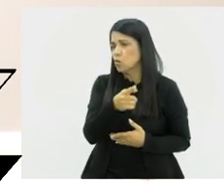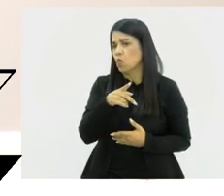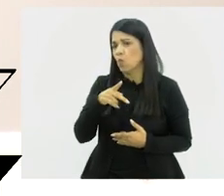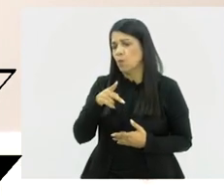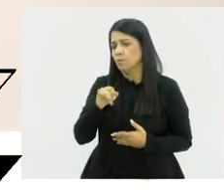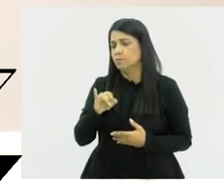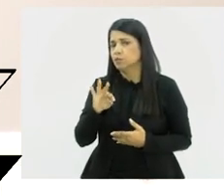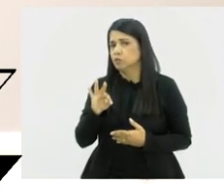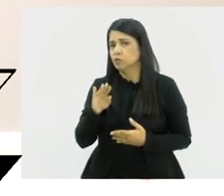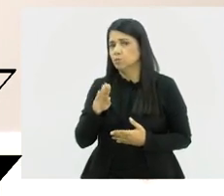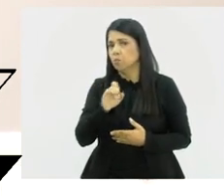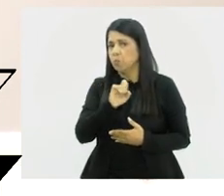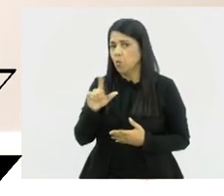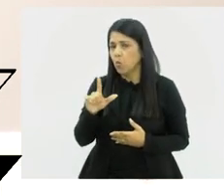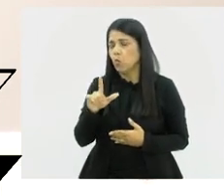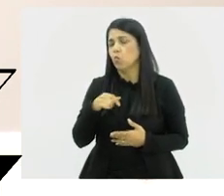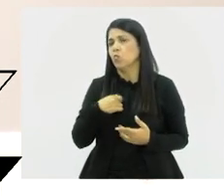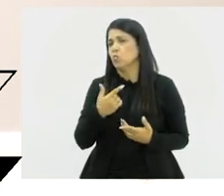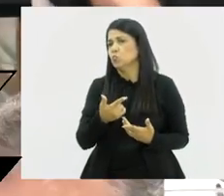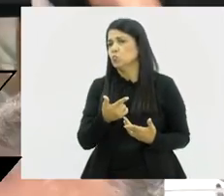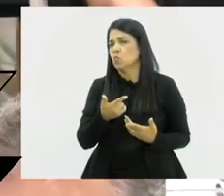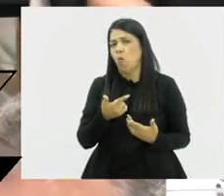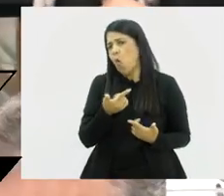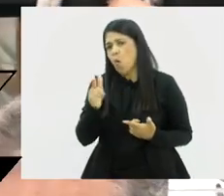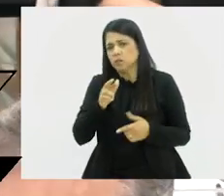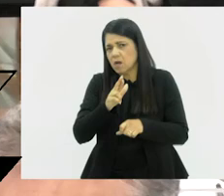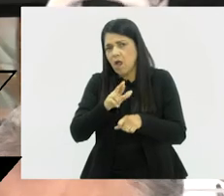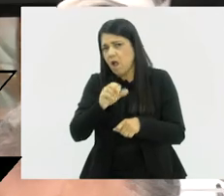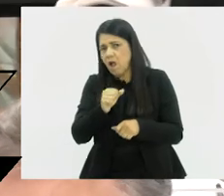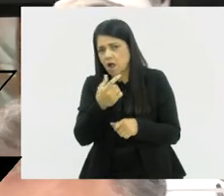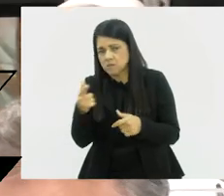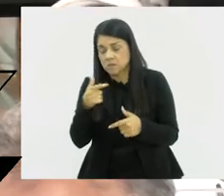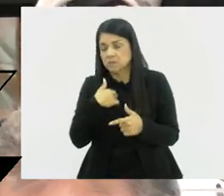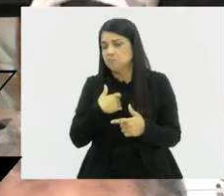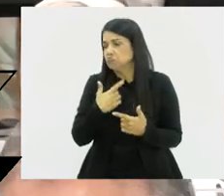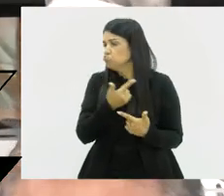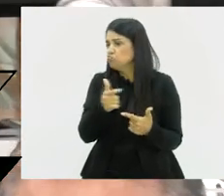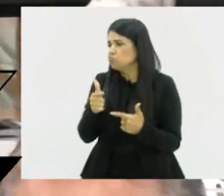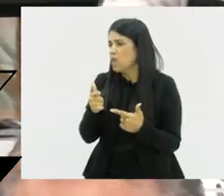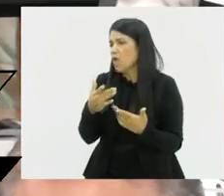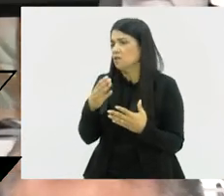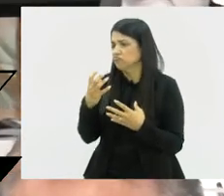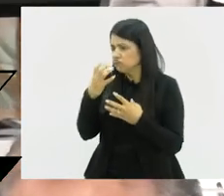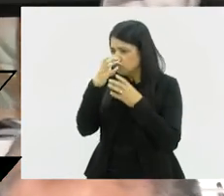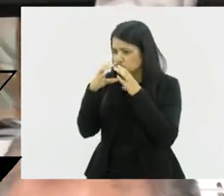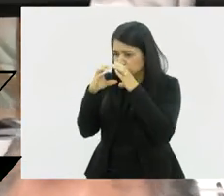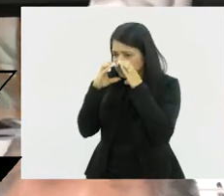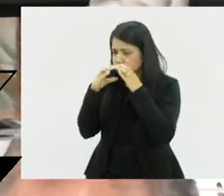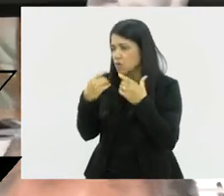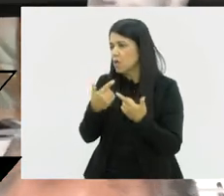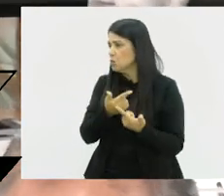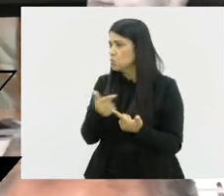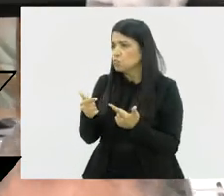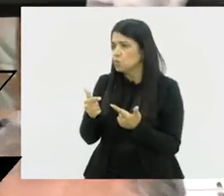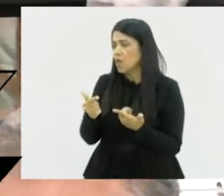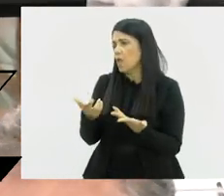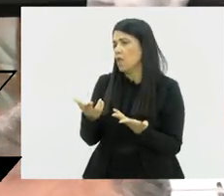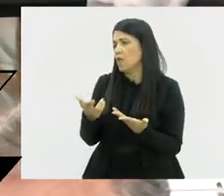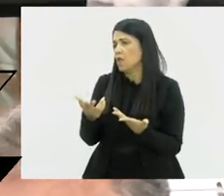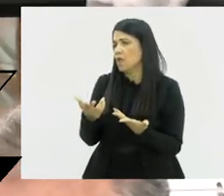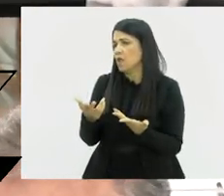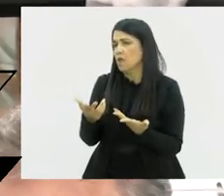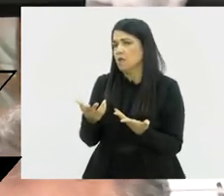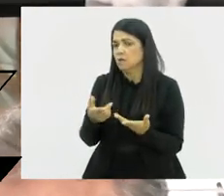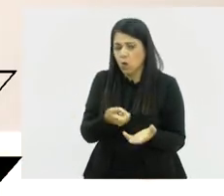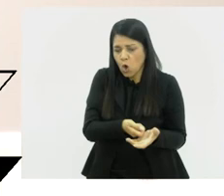de outra raça, sem coleira, sem focinheira, tem crianças aqui perto, por favor. O policial não conhece a lei, não sabe